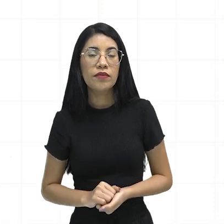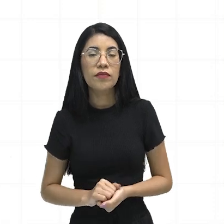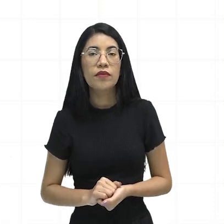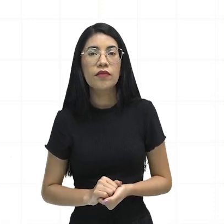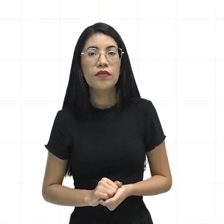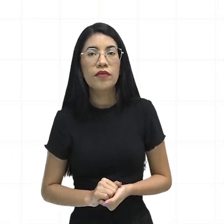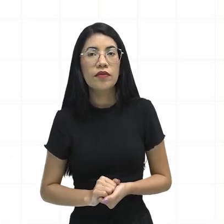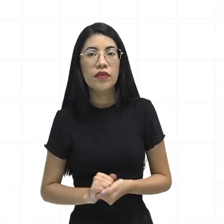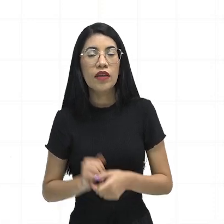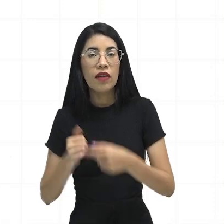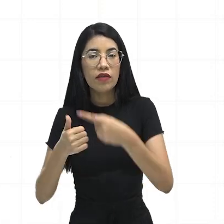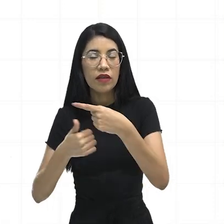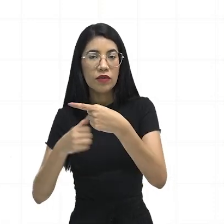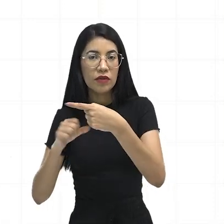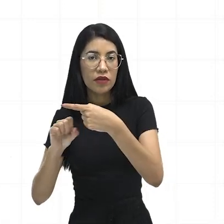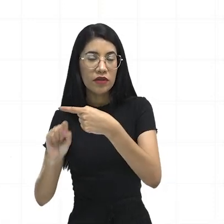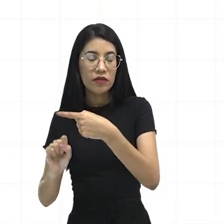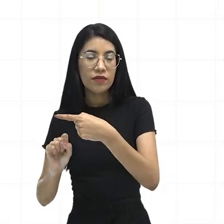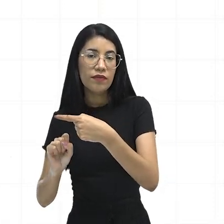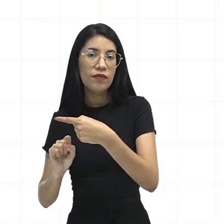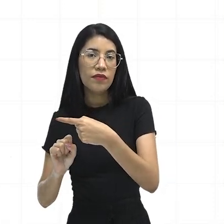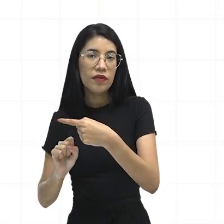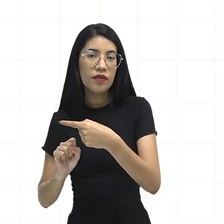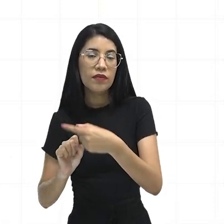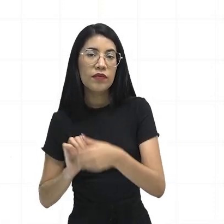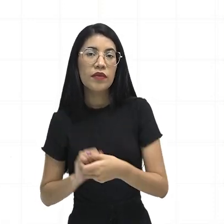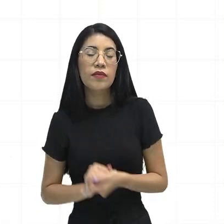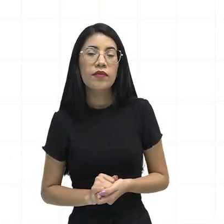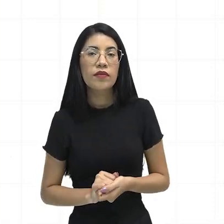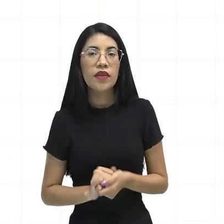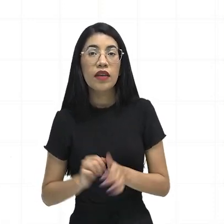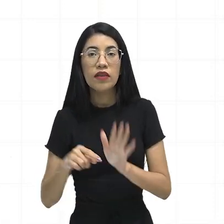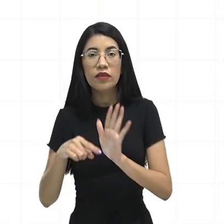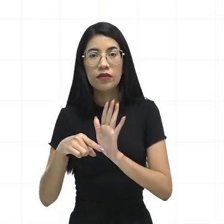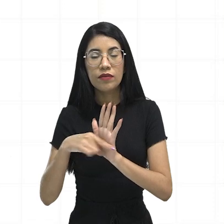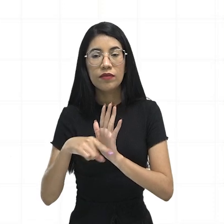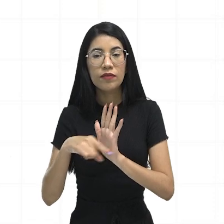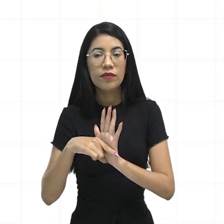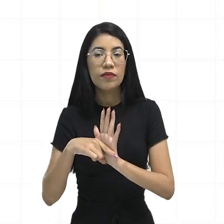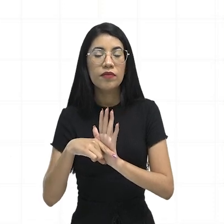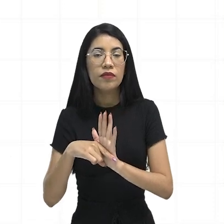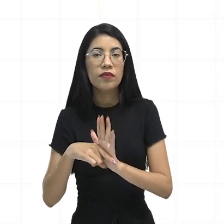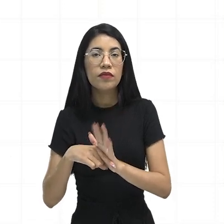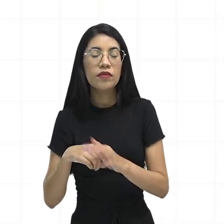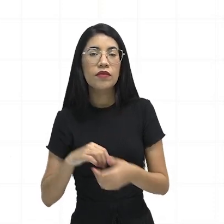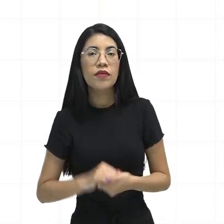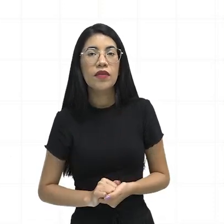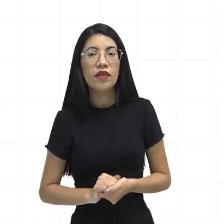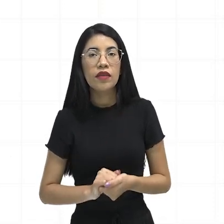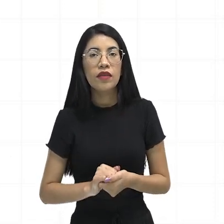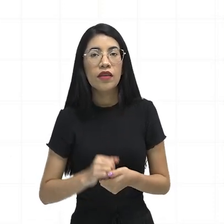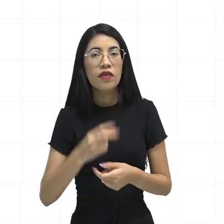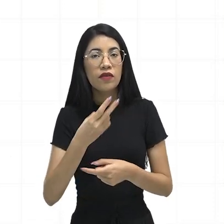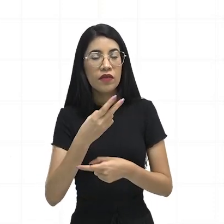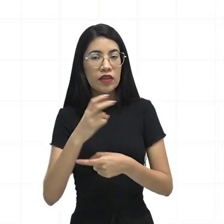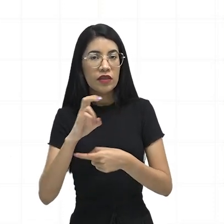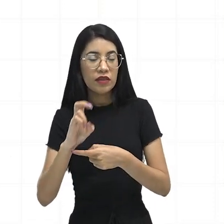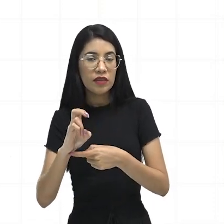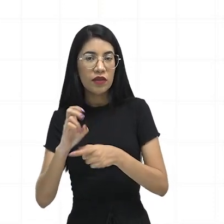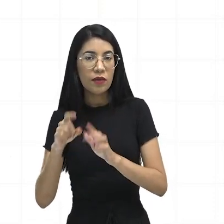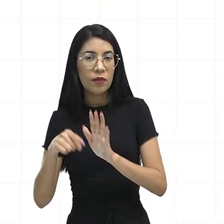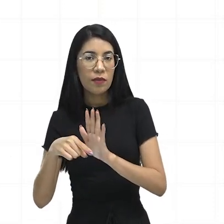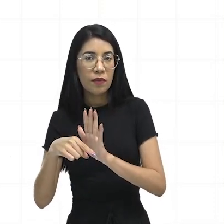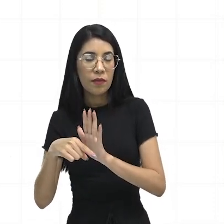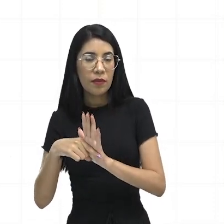vale 18. E a gente vai realizar a subtração de 25 menos 7,